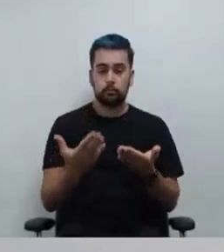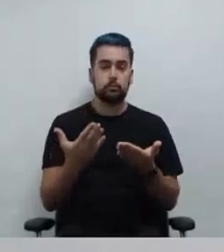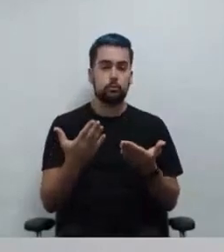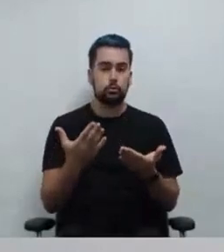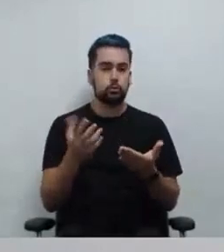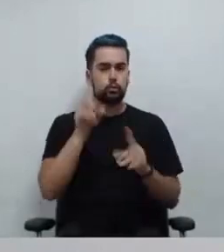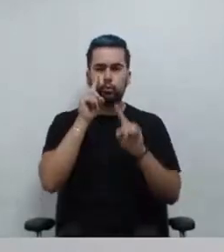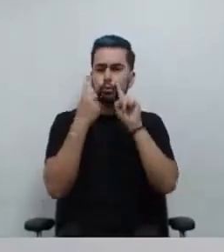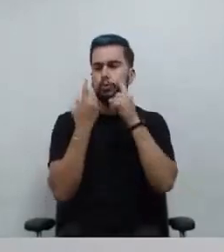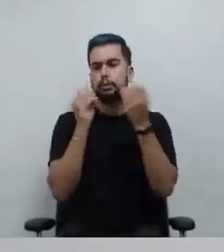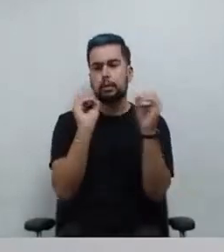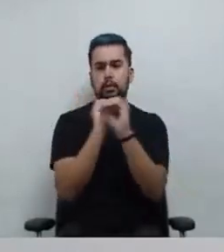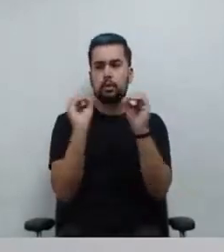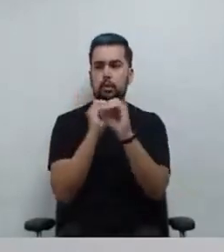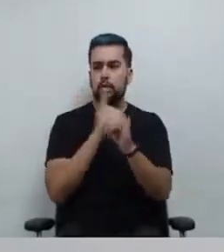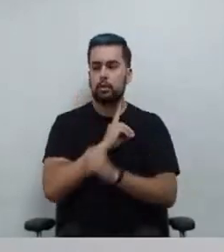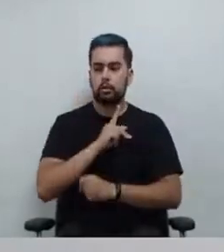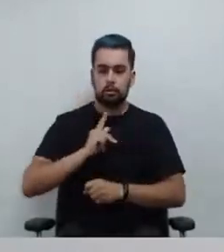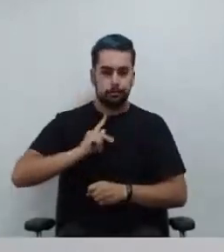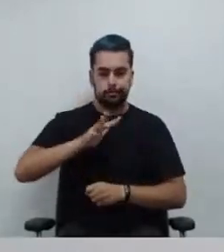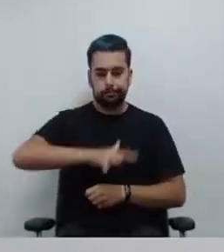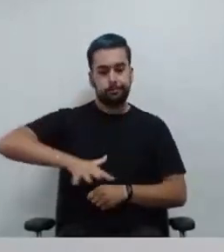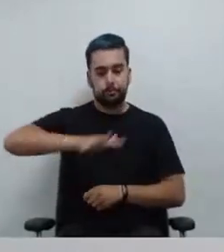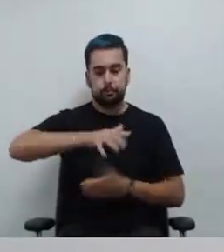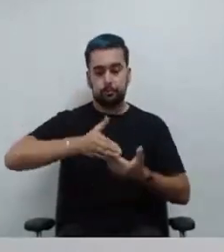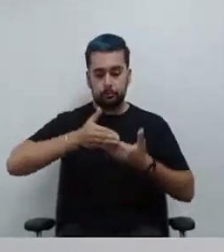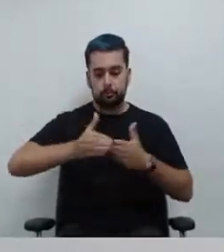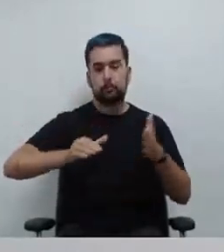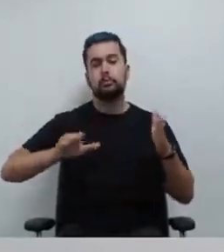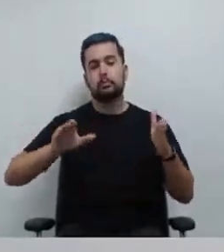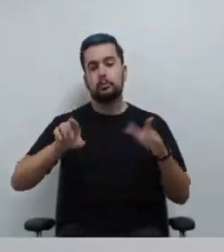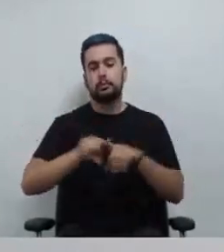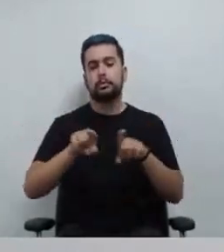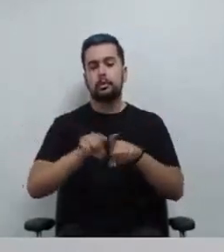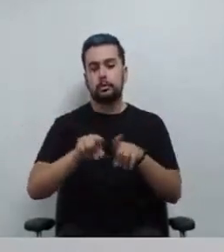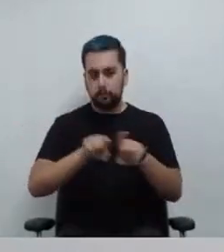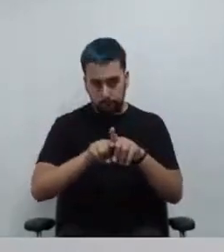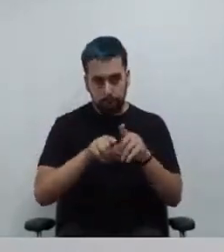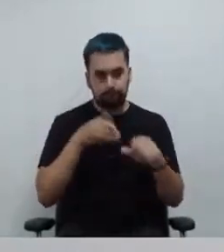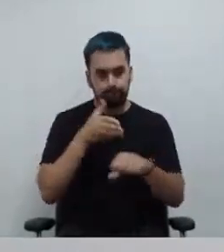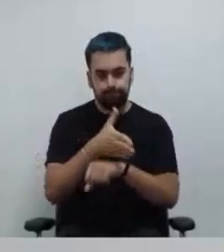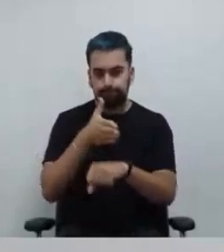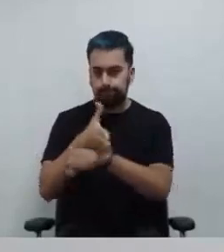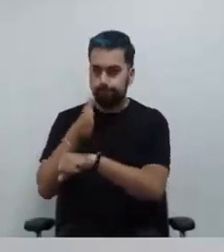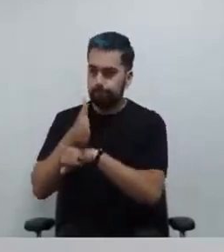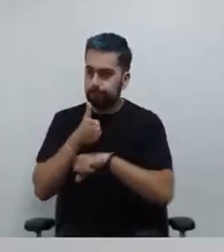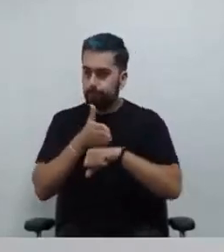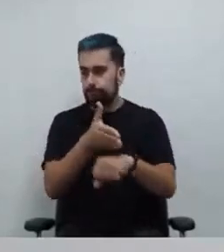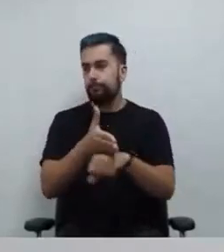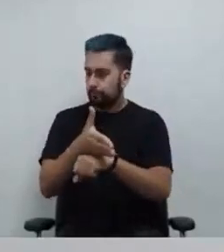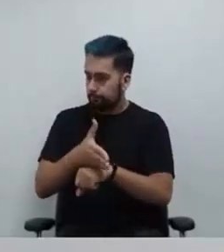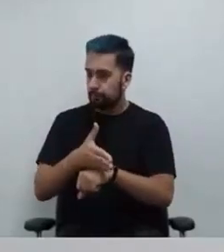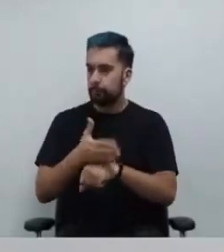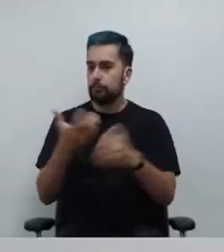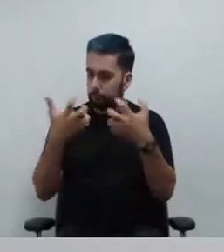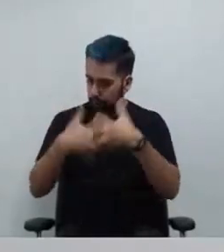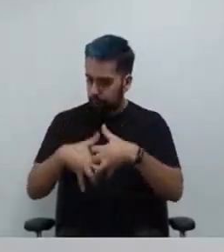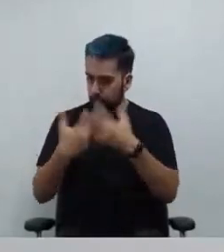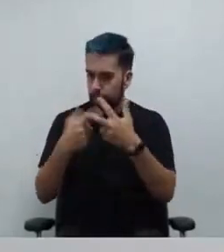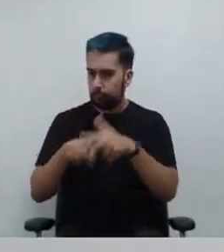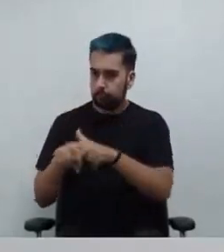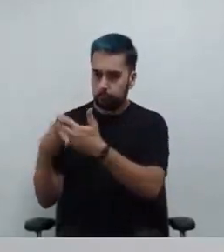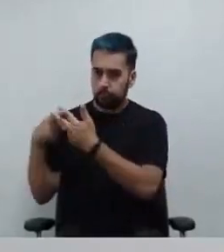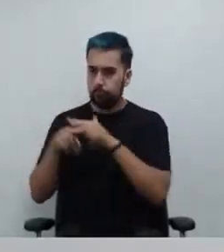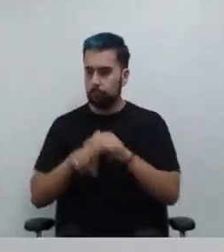de dúvidas, a Defensoria Pública Geral estará aberta aqui a dialogar um pouco mais com os atores a respeito de mecanismos e instrumentos,